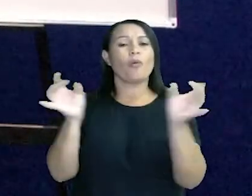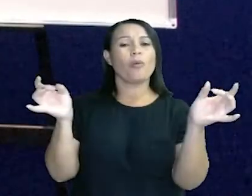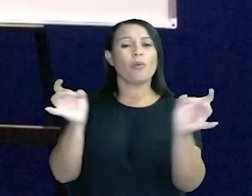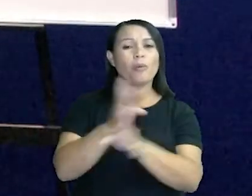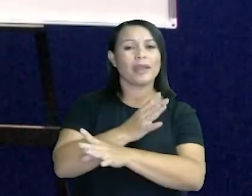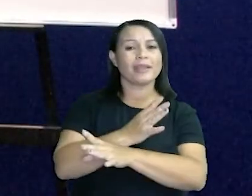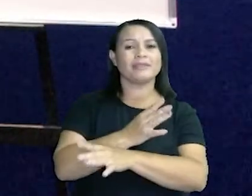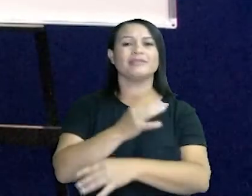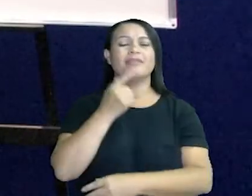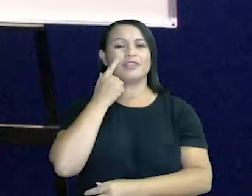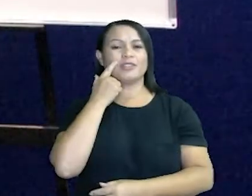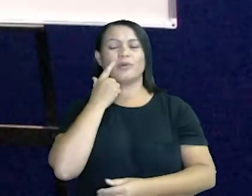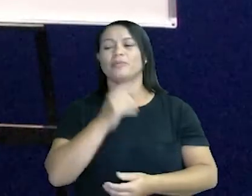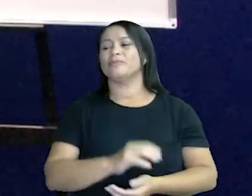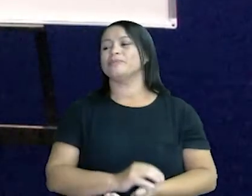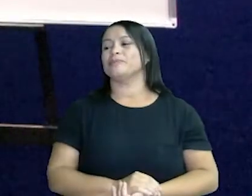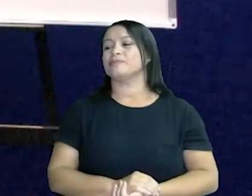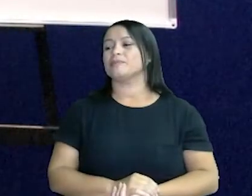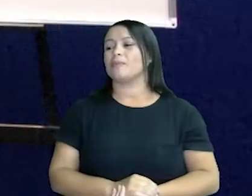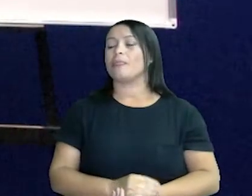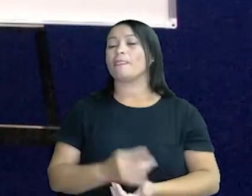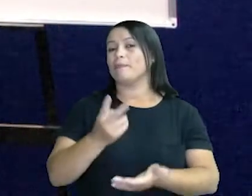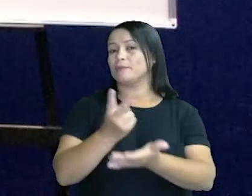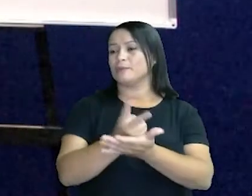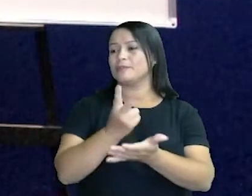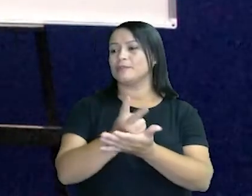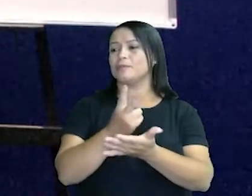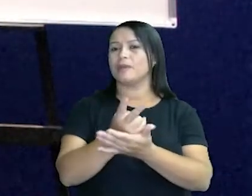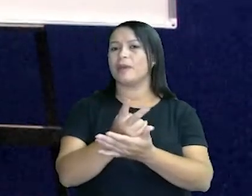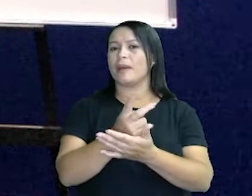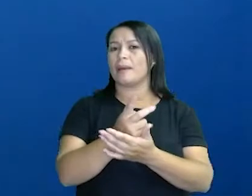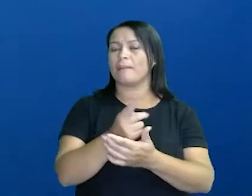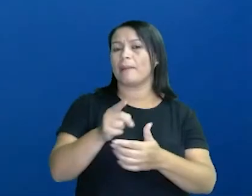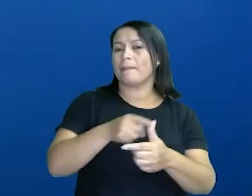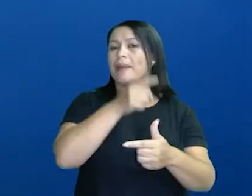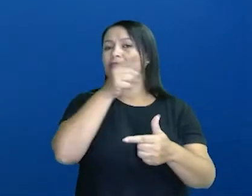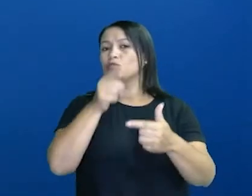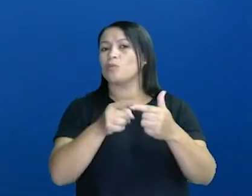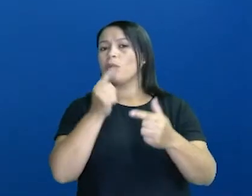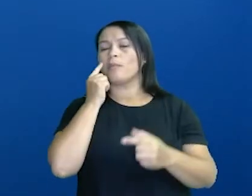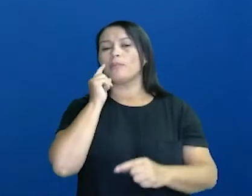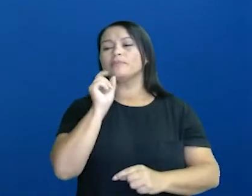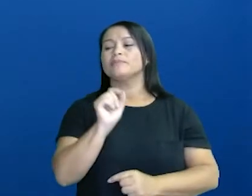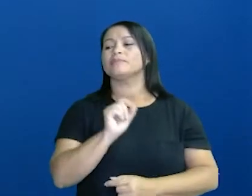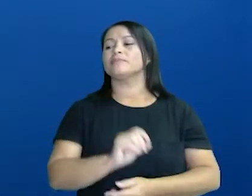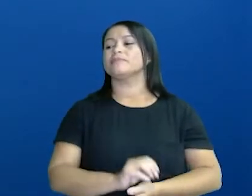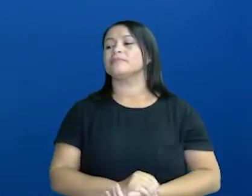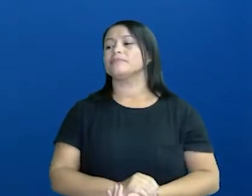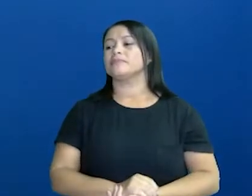minha propriedade certo vamos continuar vamos para mais uma propriedade